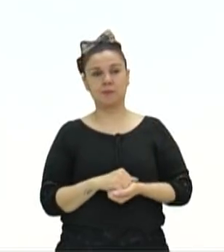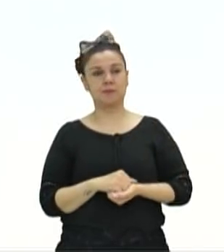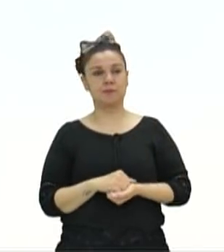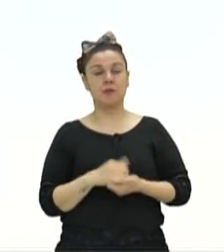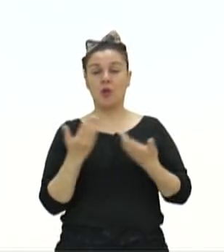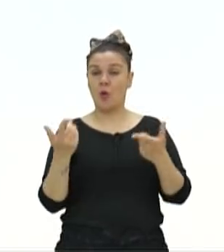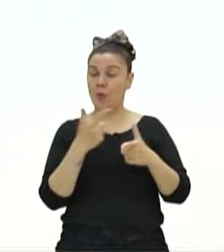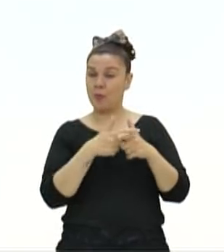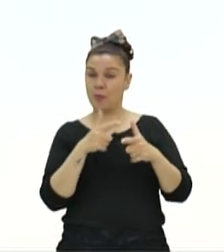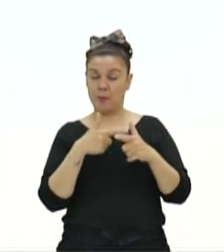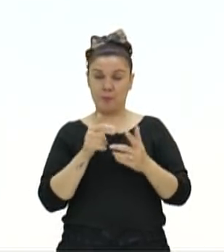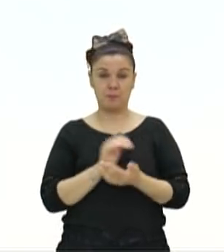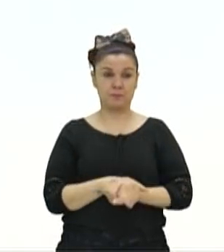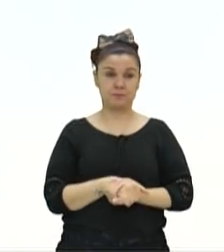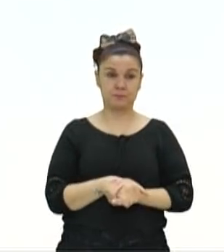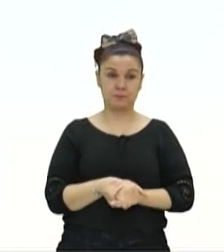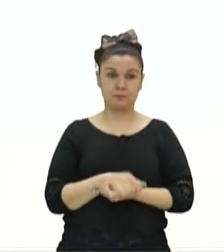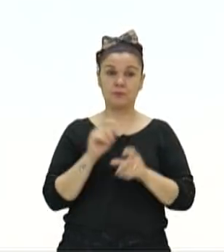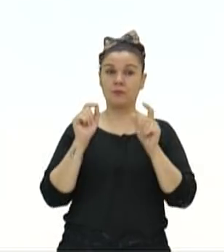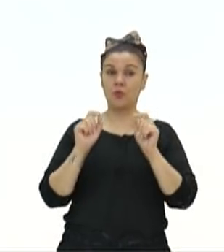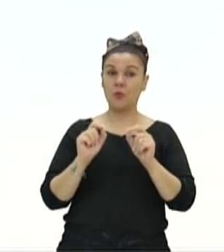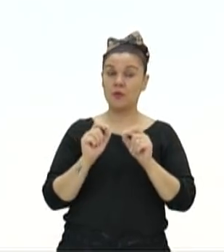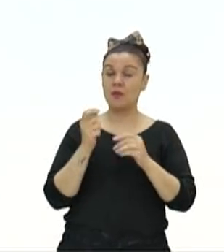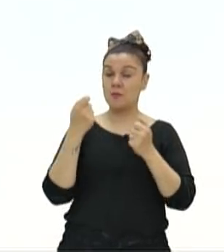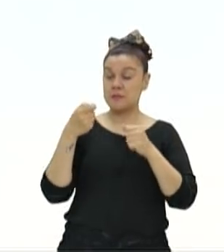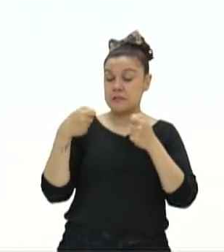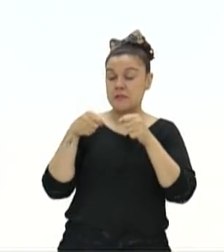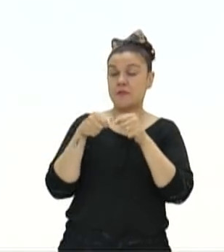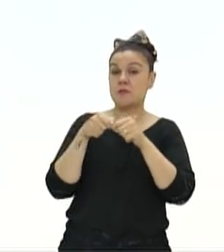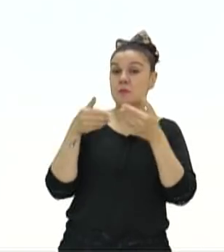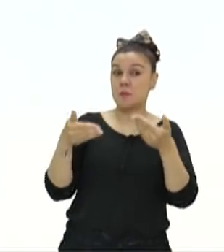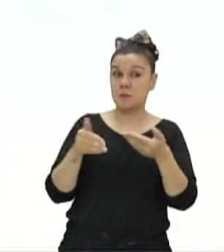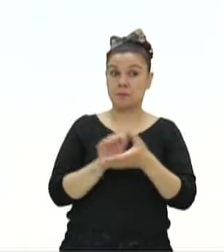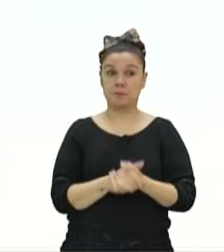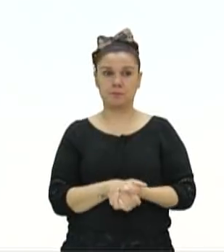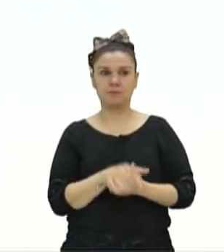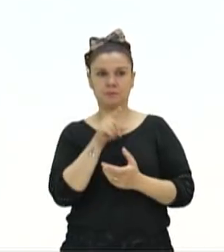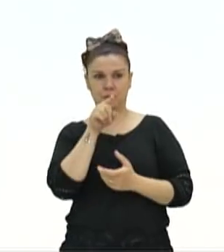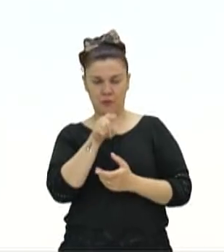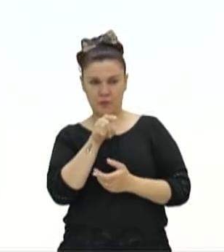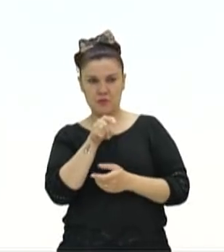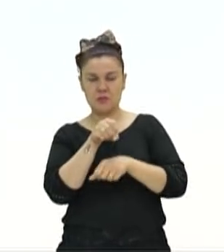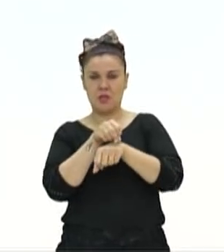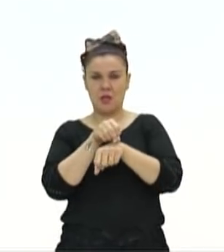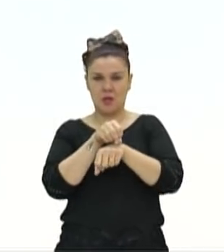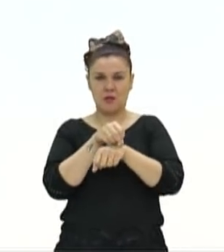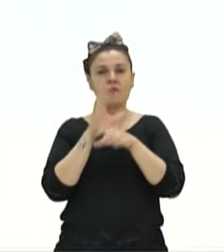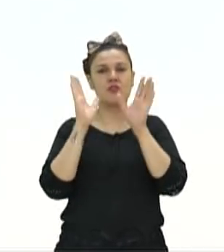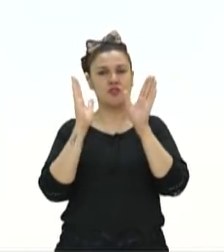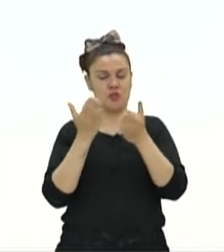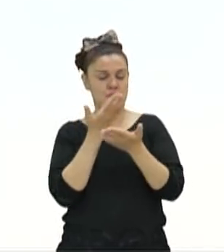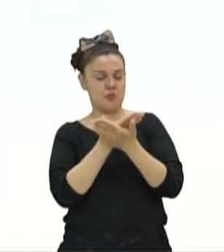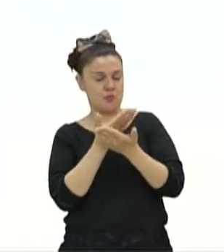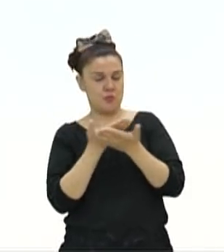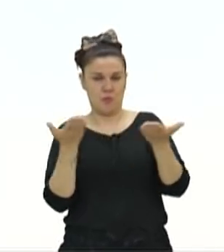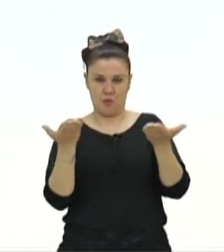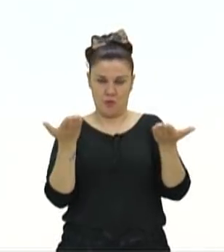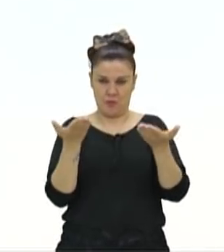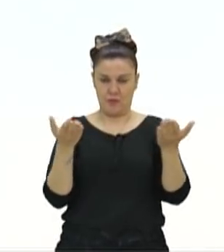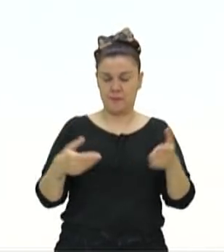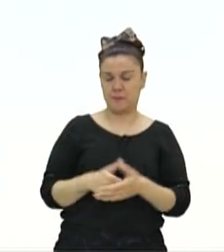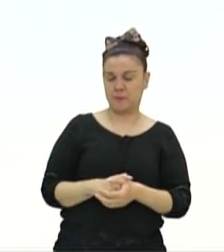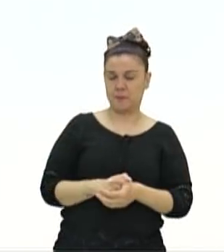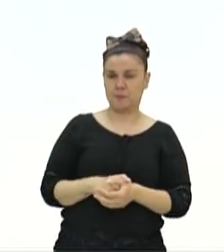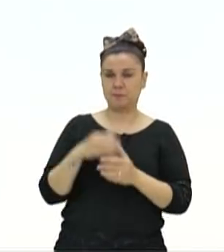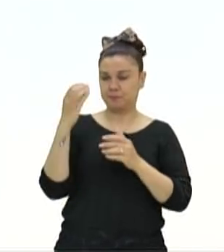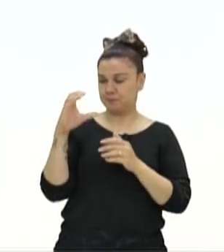Que problema será que ele tem? Que providências ele deve tomar? Você, né, com base no que você estudou até aqui,